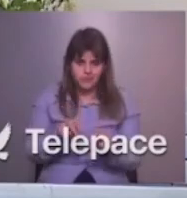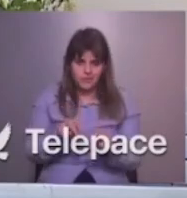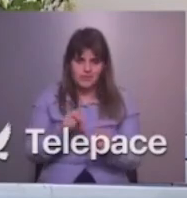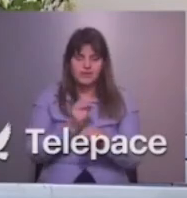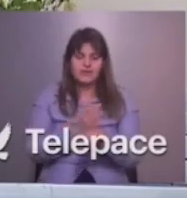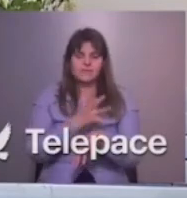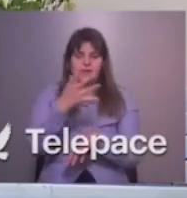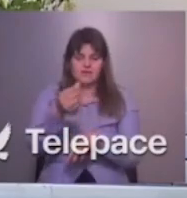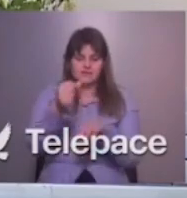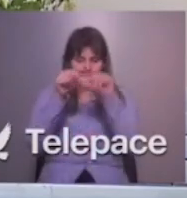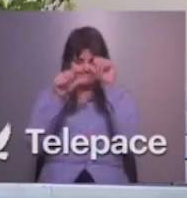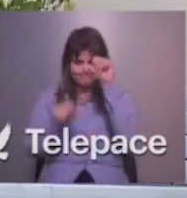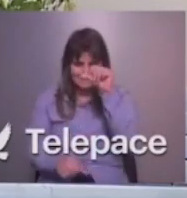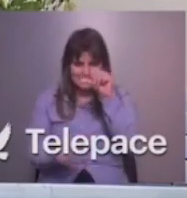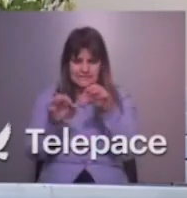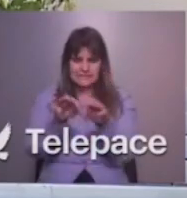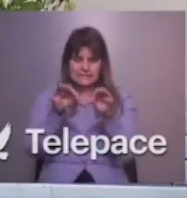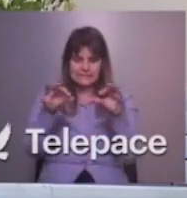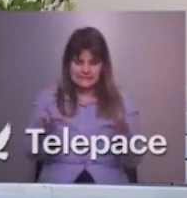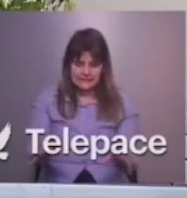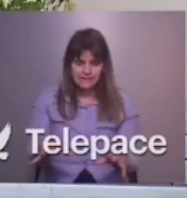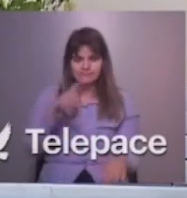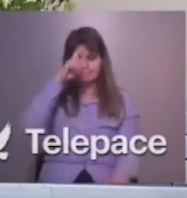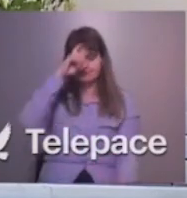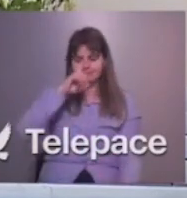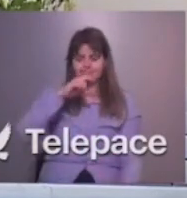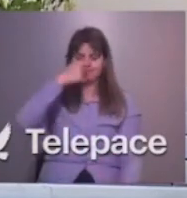effundetur in remissionem